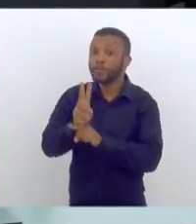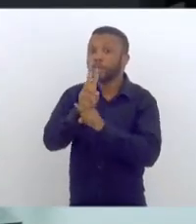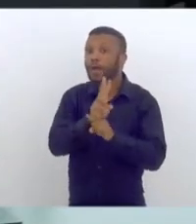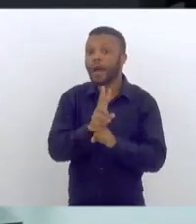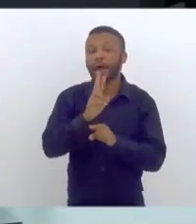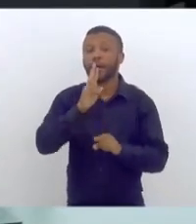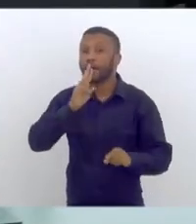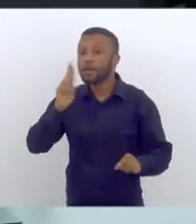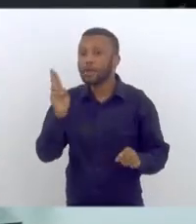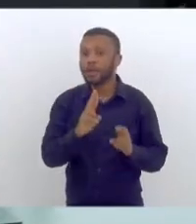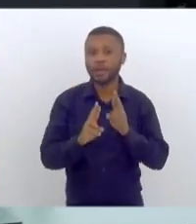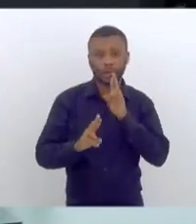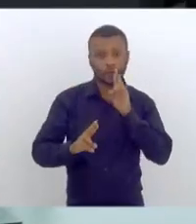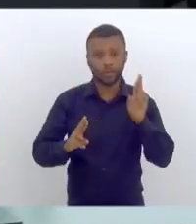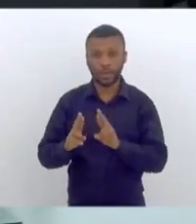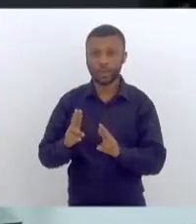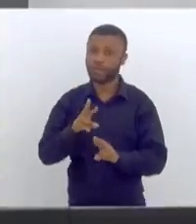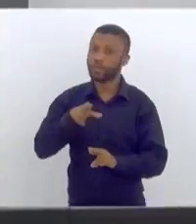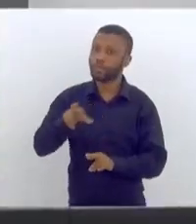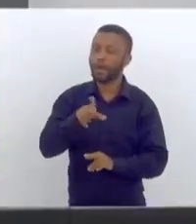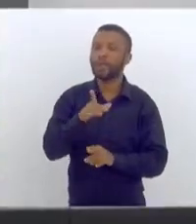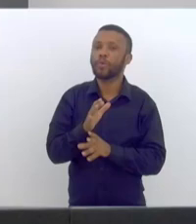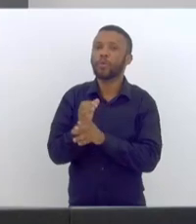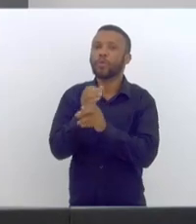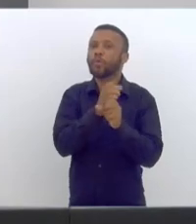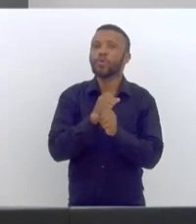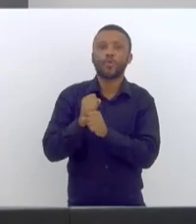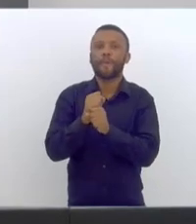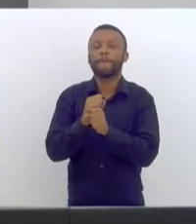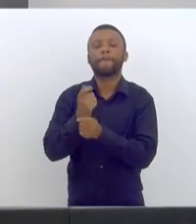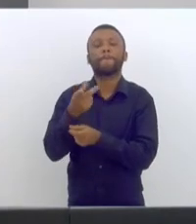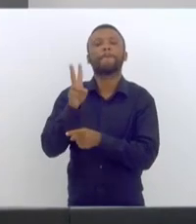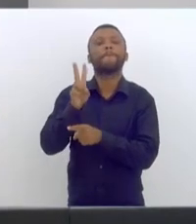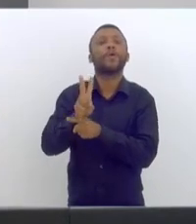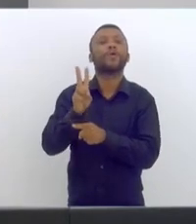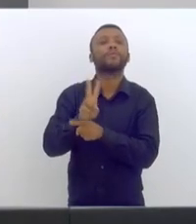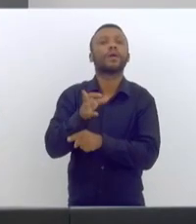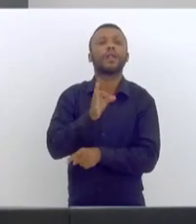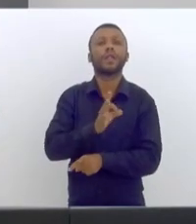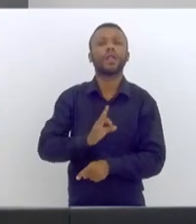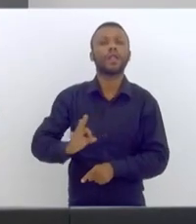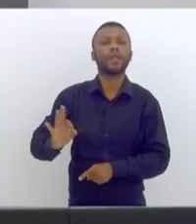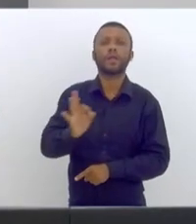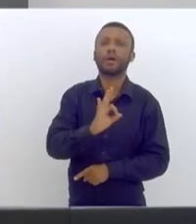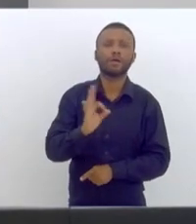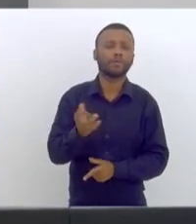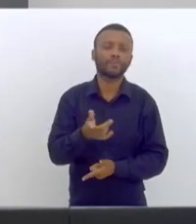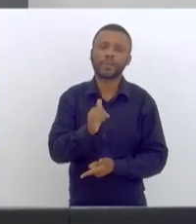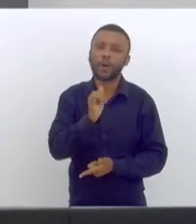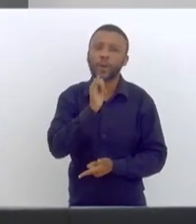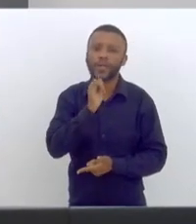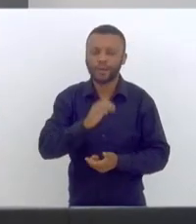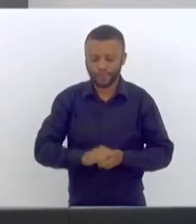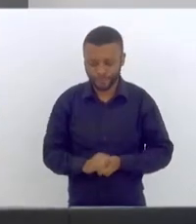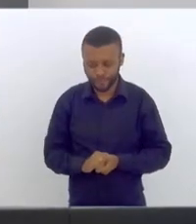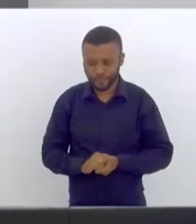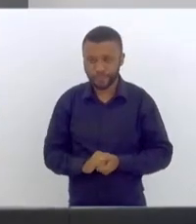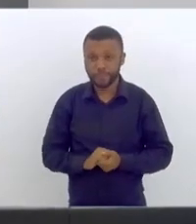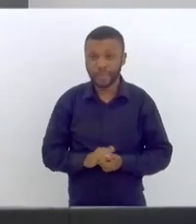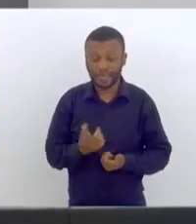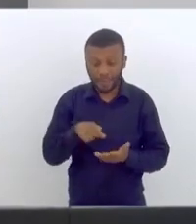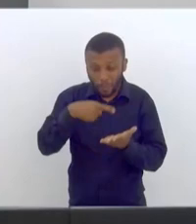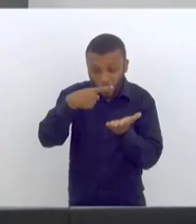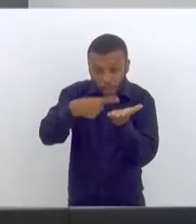resultado Porque como a gente não monitora a gente não pode dizer assim ó esse programa